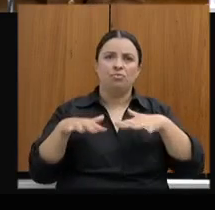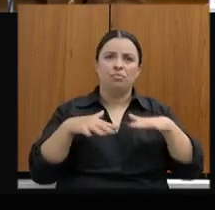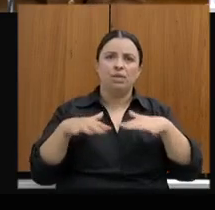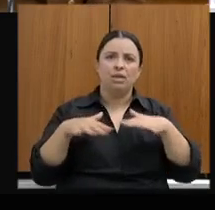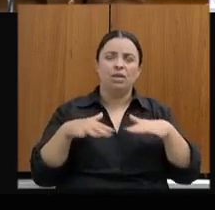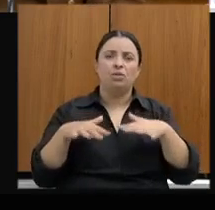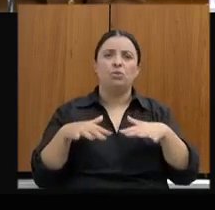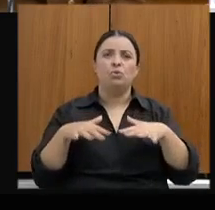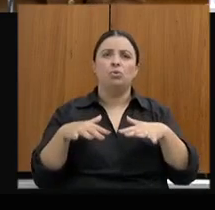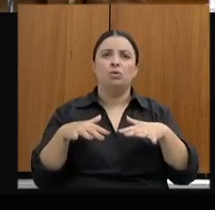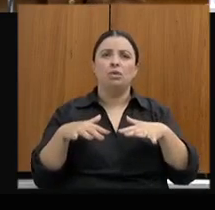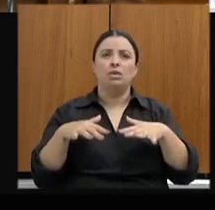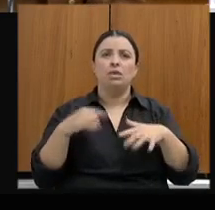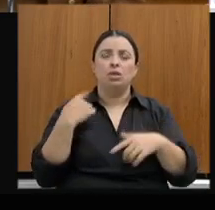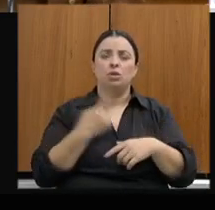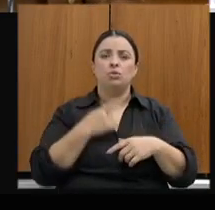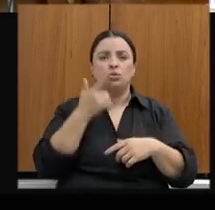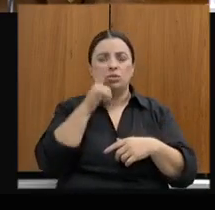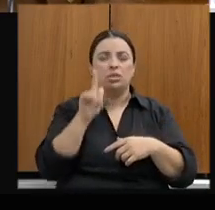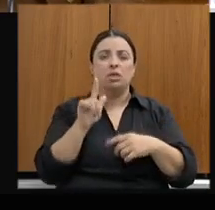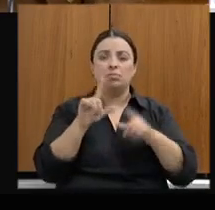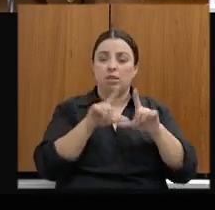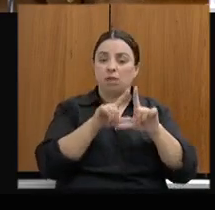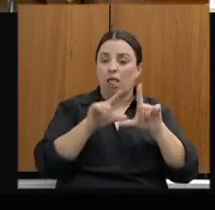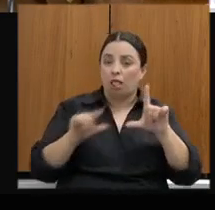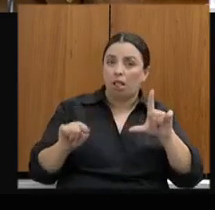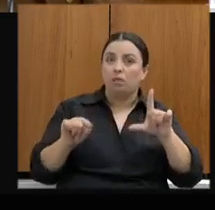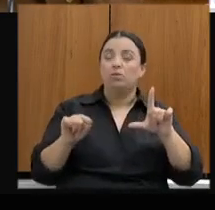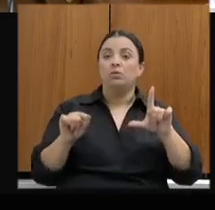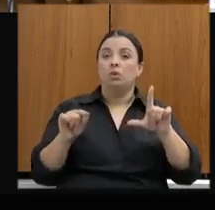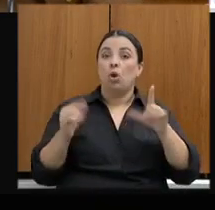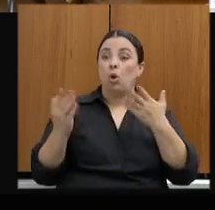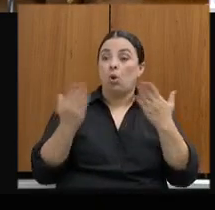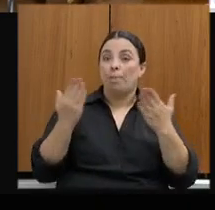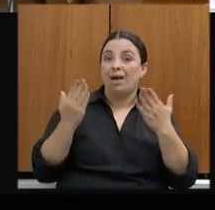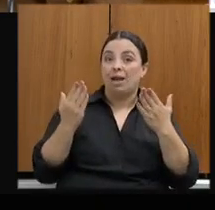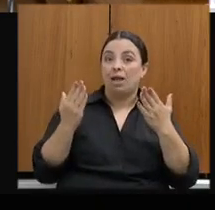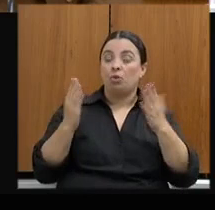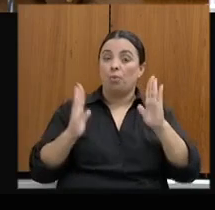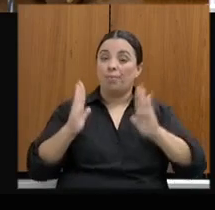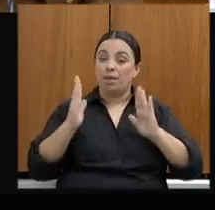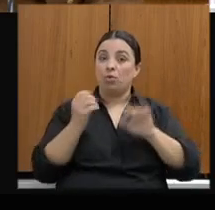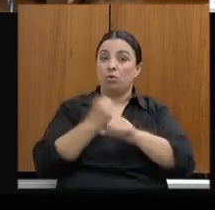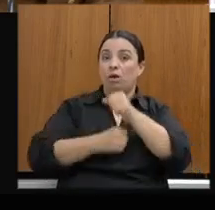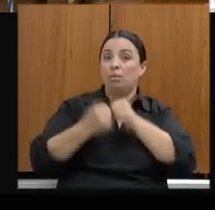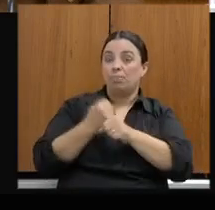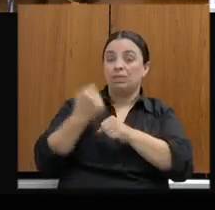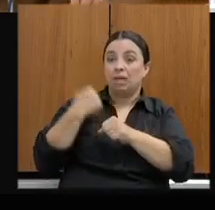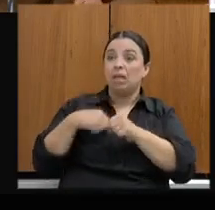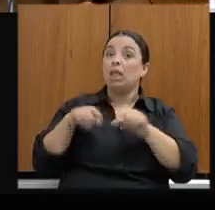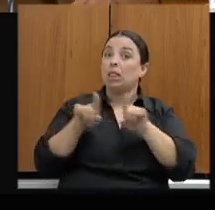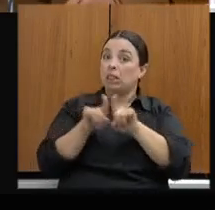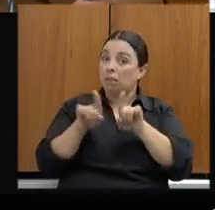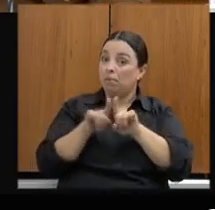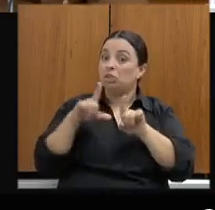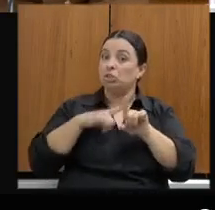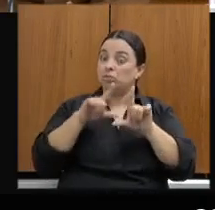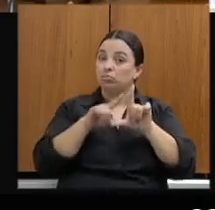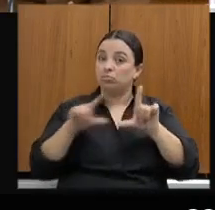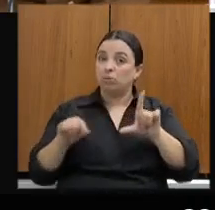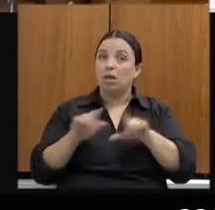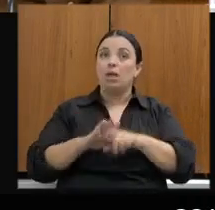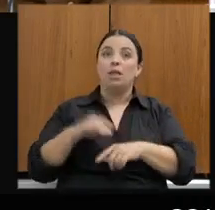dele a gente conseguiu essa redução em relação ao período do ano anterior que já vinha de uma a redução estupros consumados